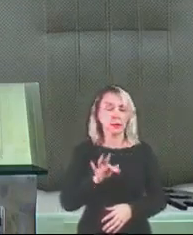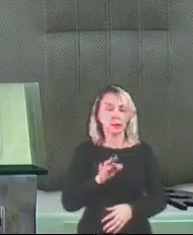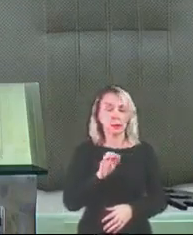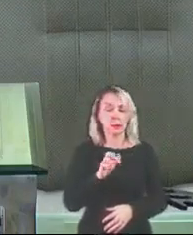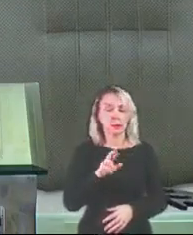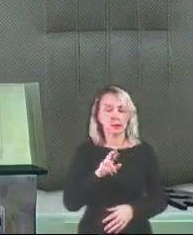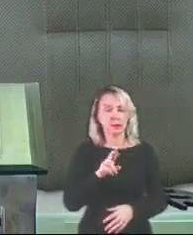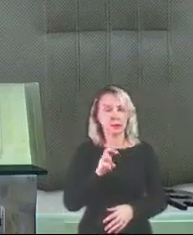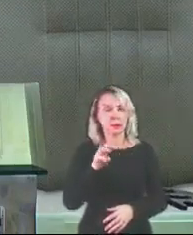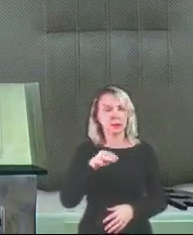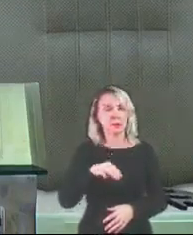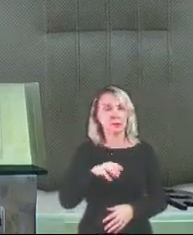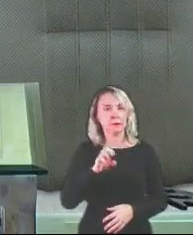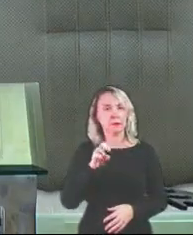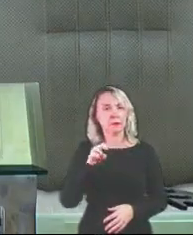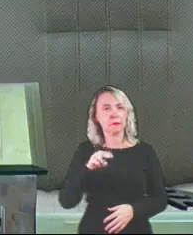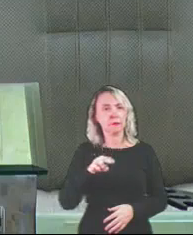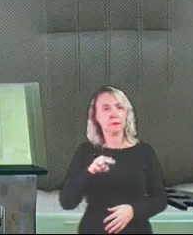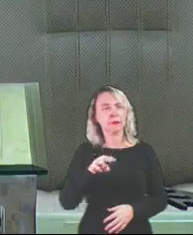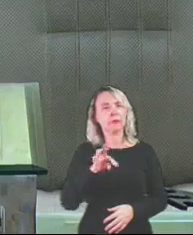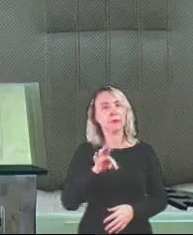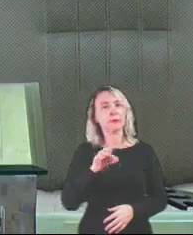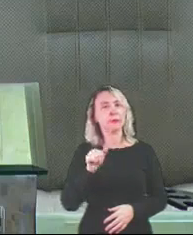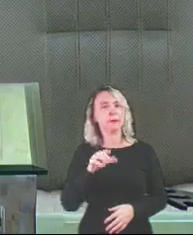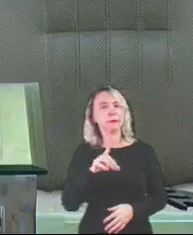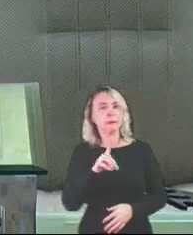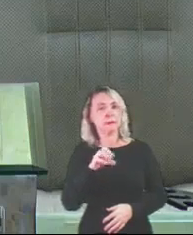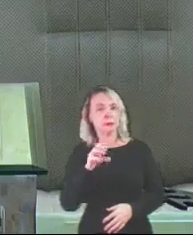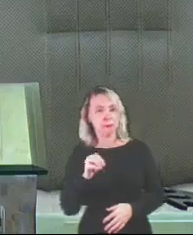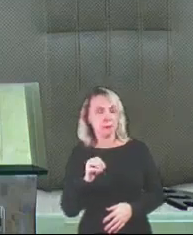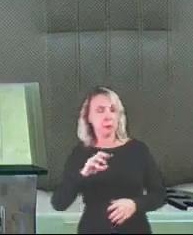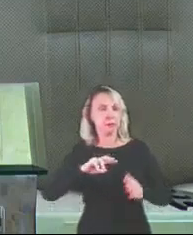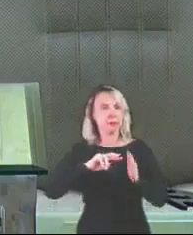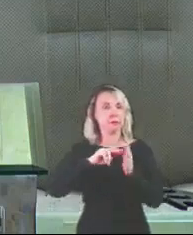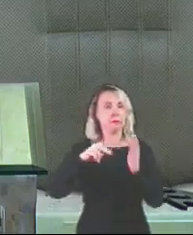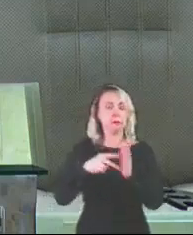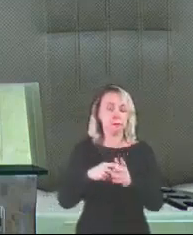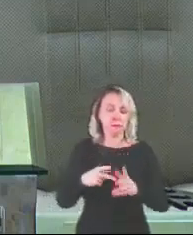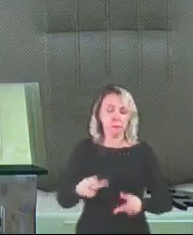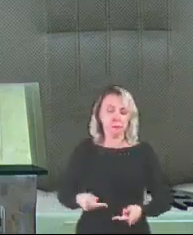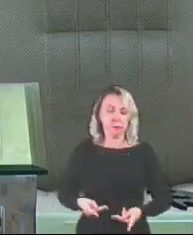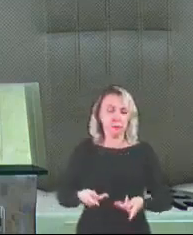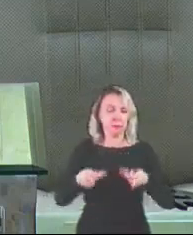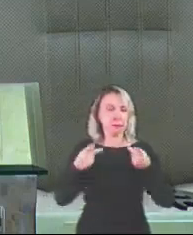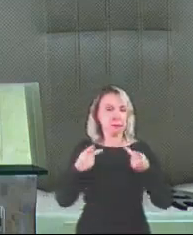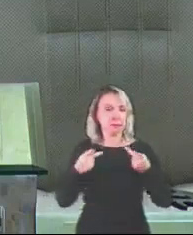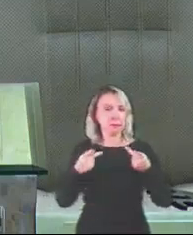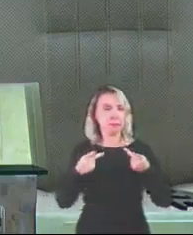as pessoas, para a alegria do coração, porque era sinal de prosperidade diante de Deus.